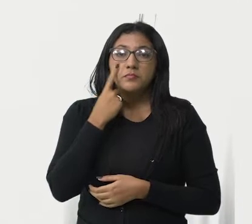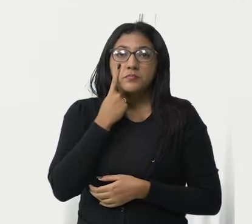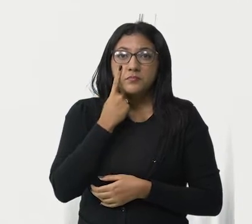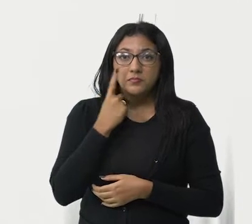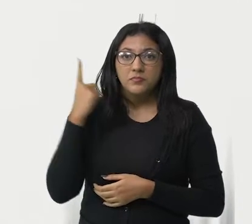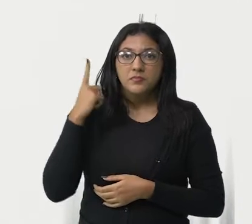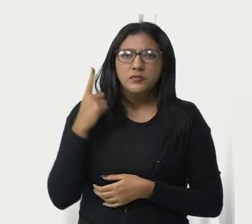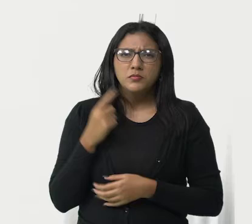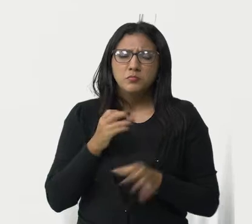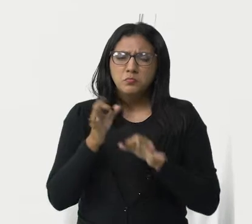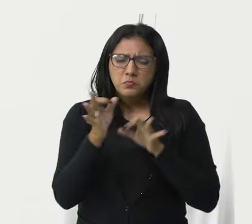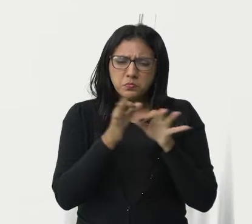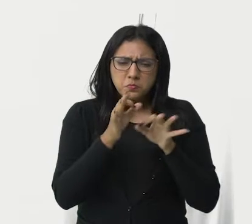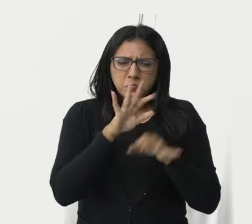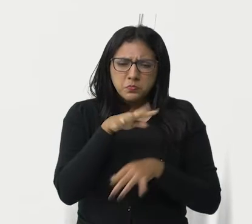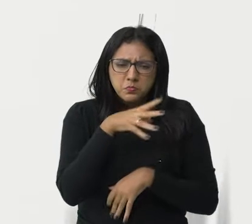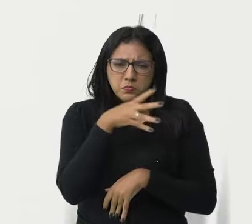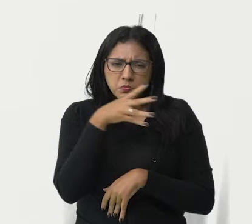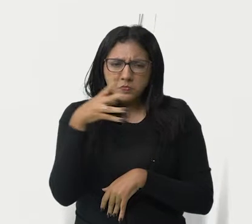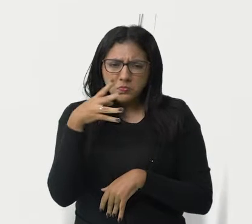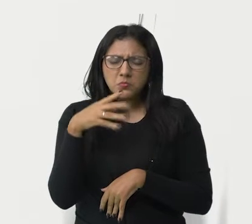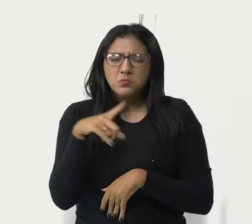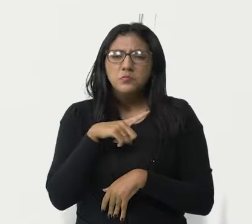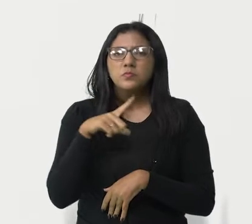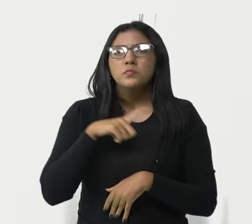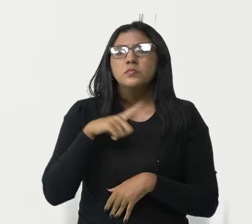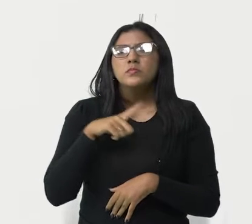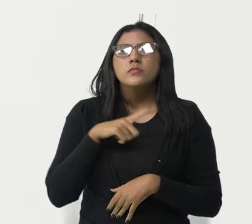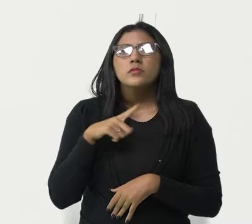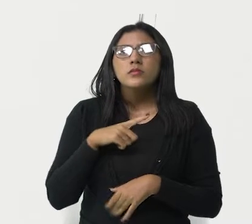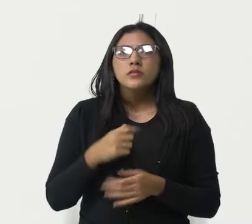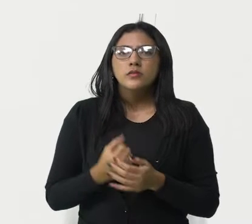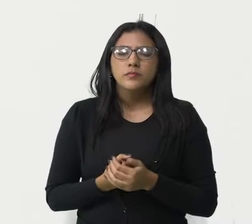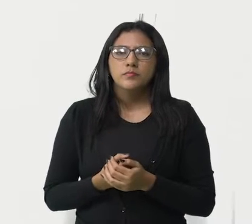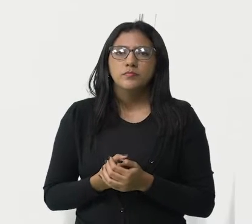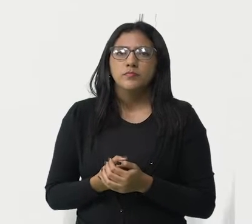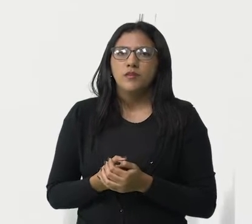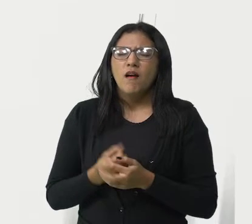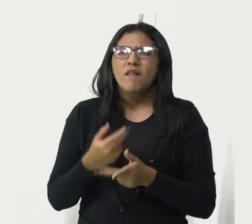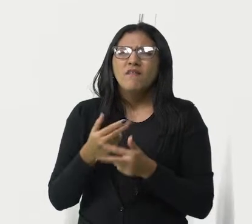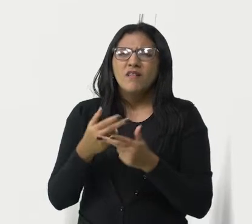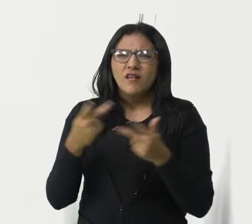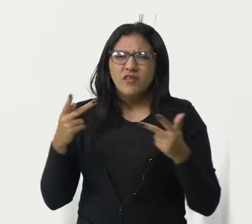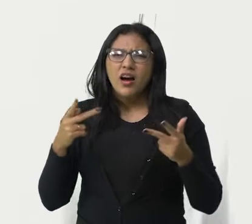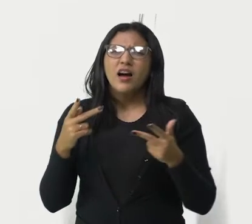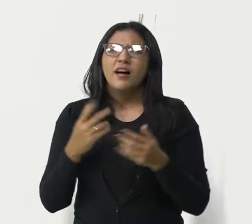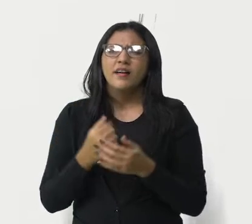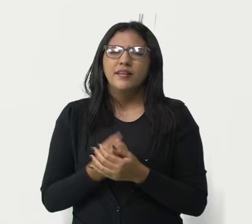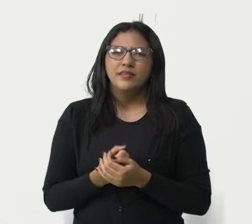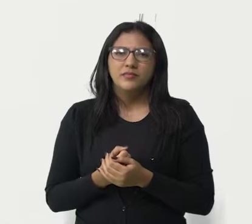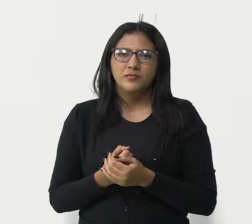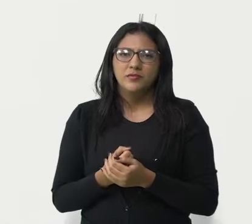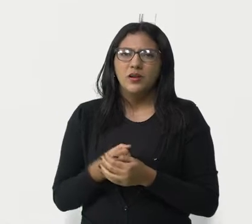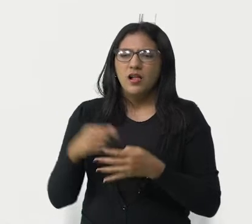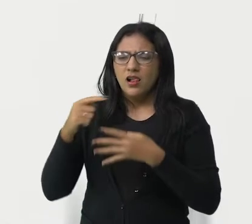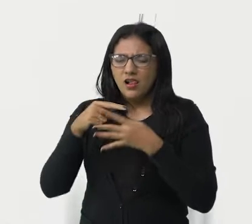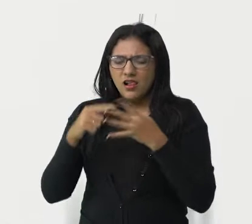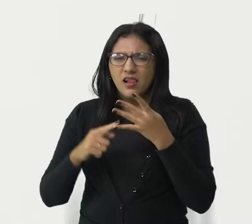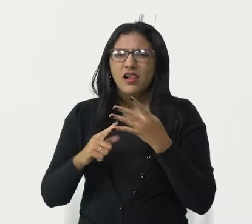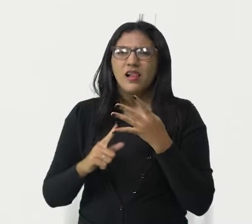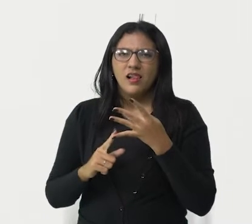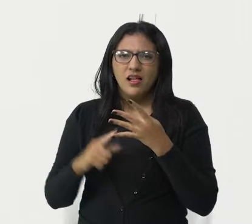dessas divisões, ok? Que pega hoje, né, o estado do Maranhão, Piauí, Ceará, Rio Grande do Norte,